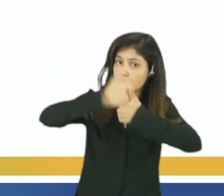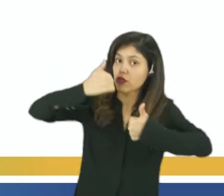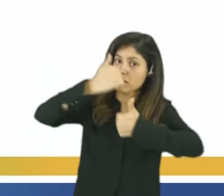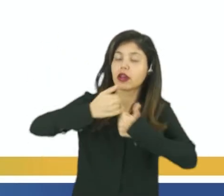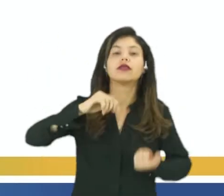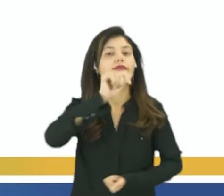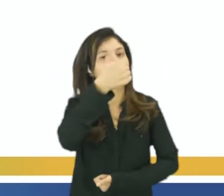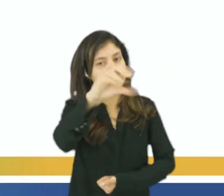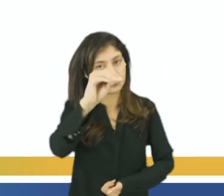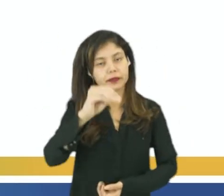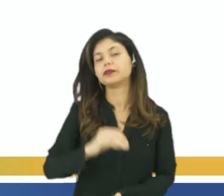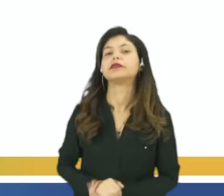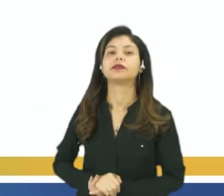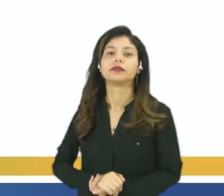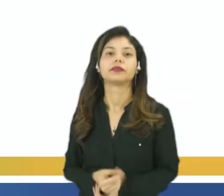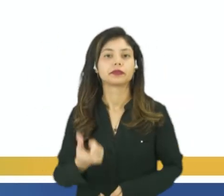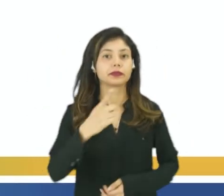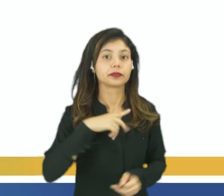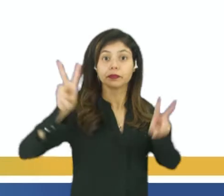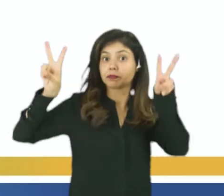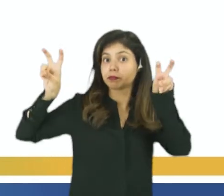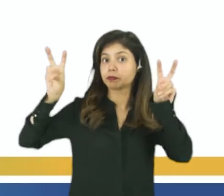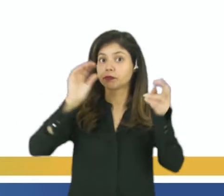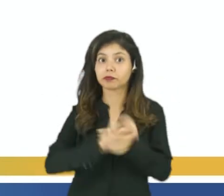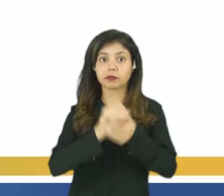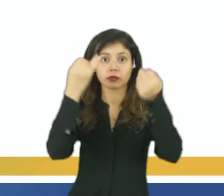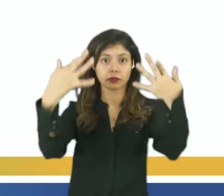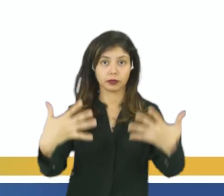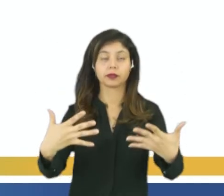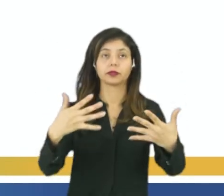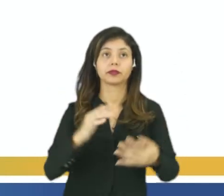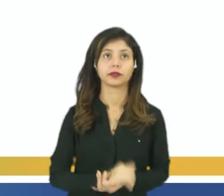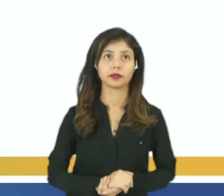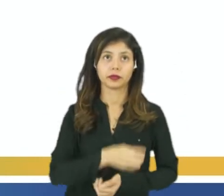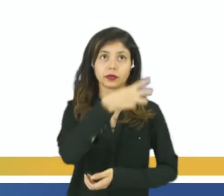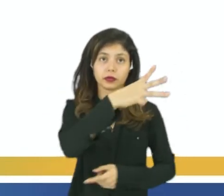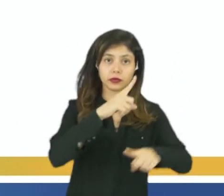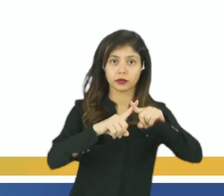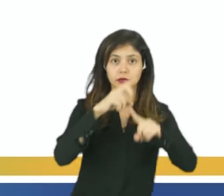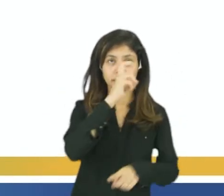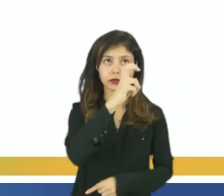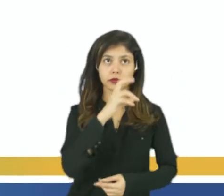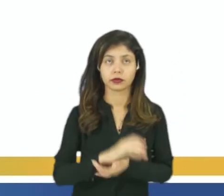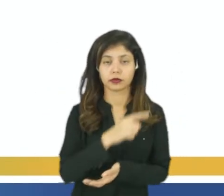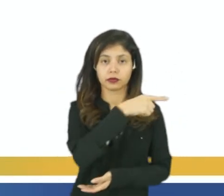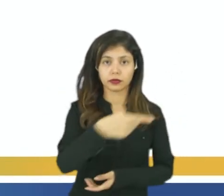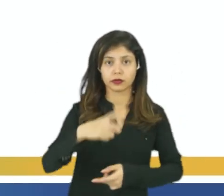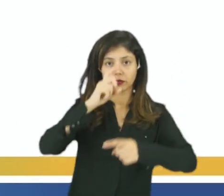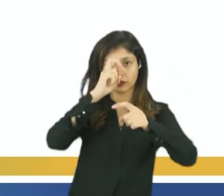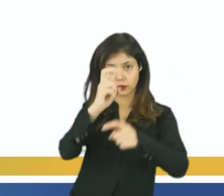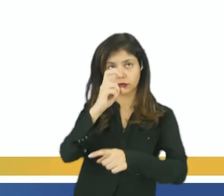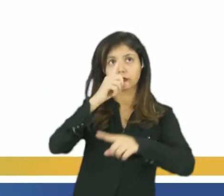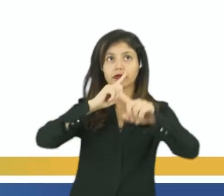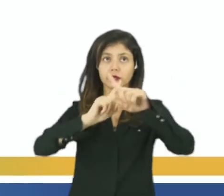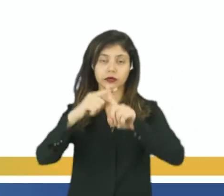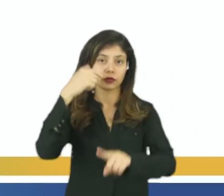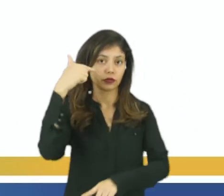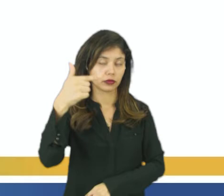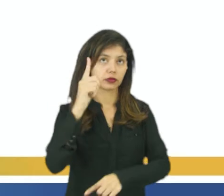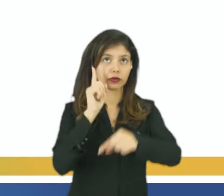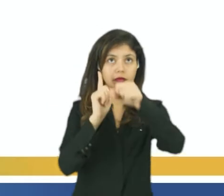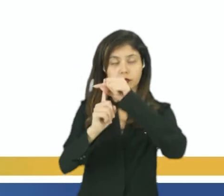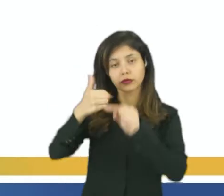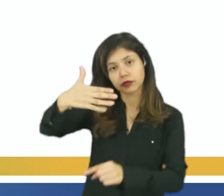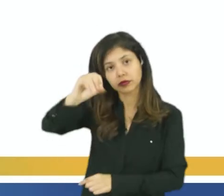por 10. E aí nós teremos a seguinte sentença: 3 vezes 5 menos 5